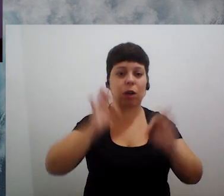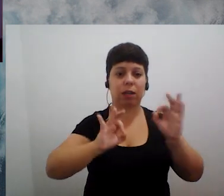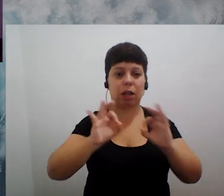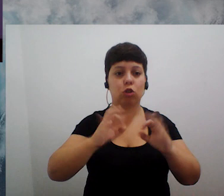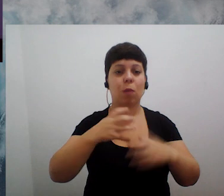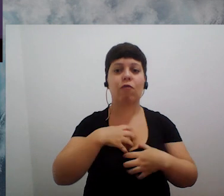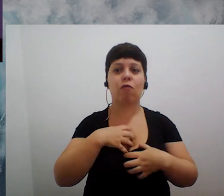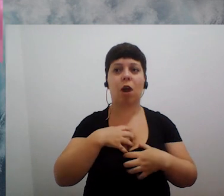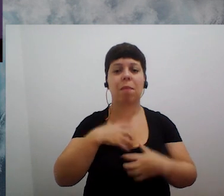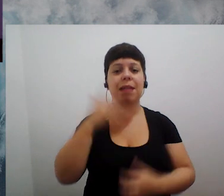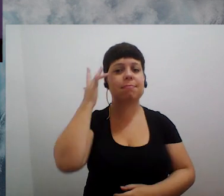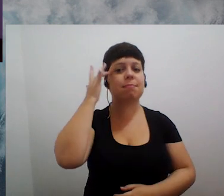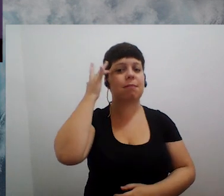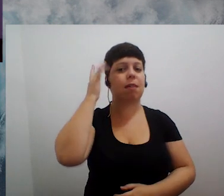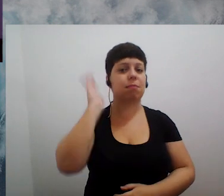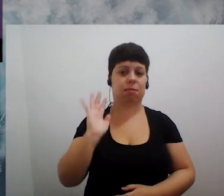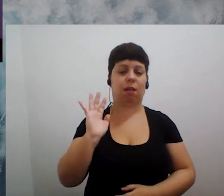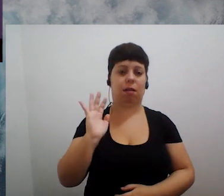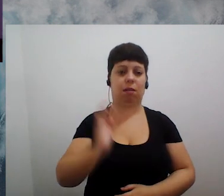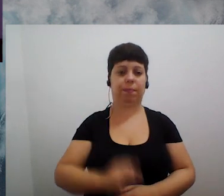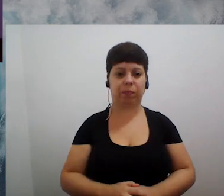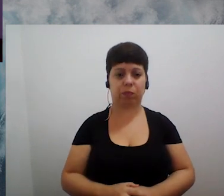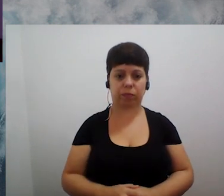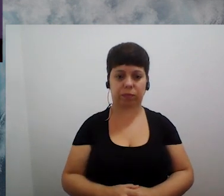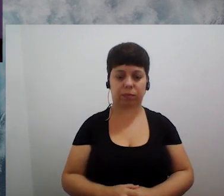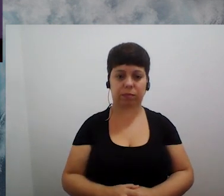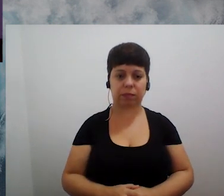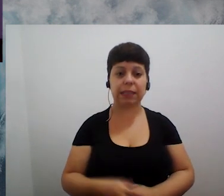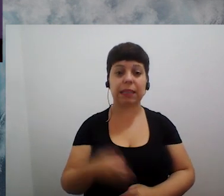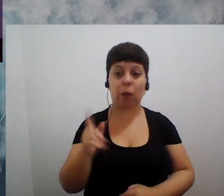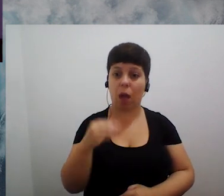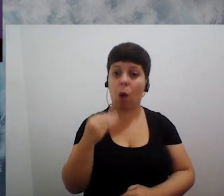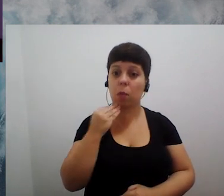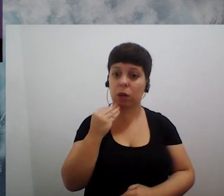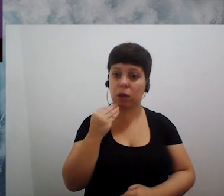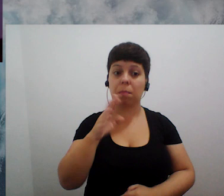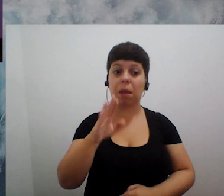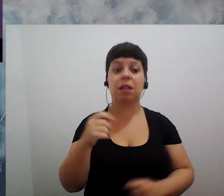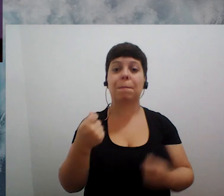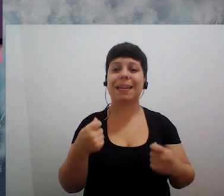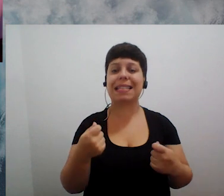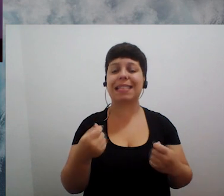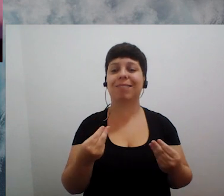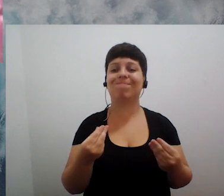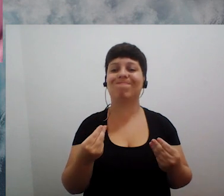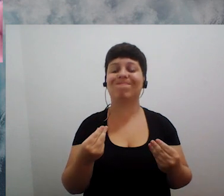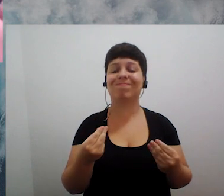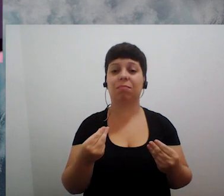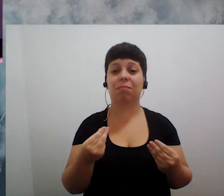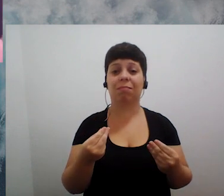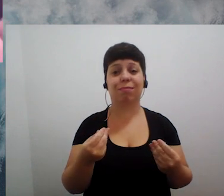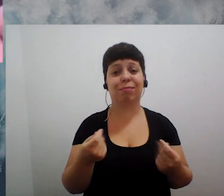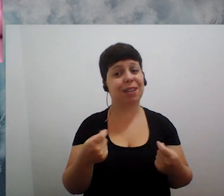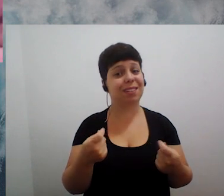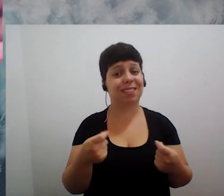certa racionalidade e de uma forma sensata. Né? Vamos combinar. Então, assim, é uma grande oportunidade, mas a gente precisa de